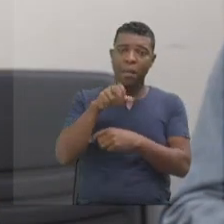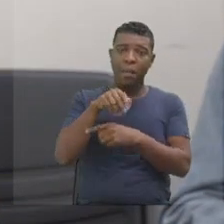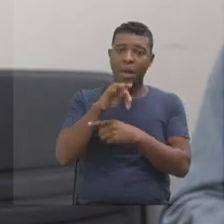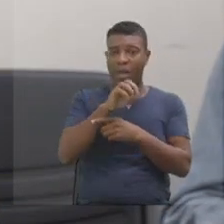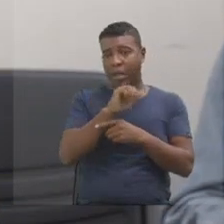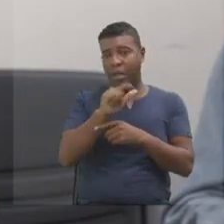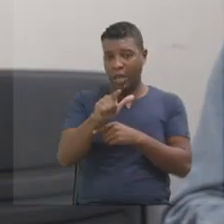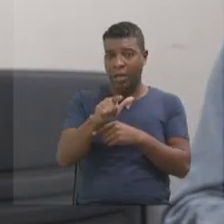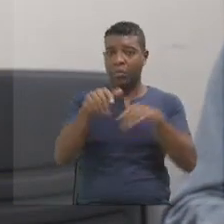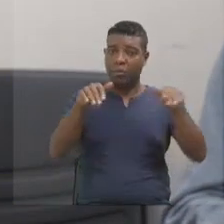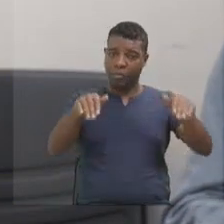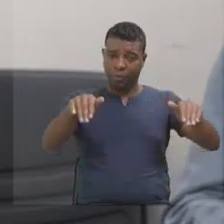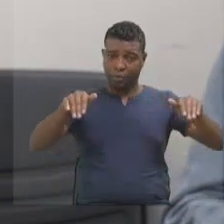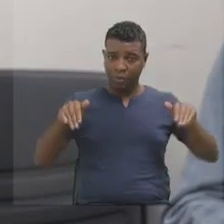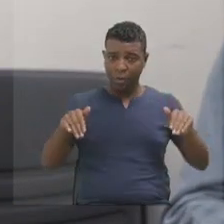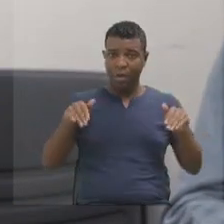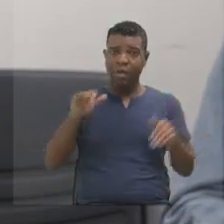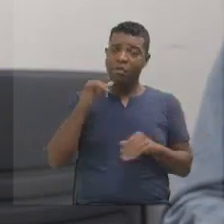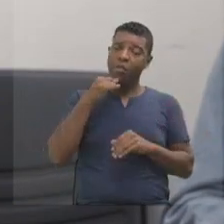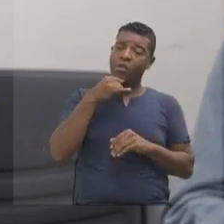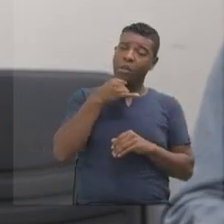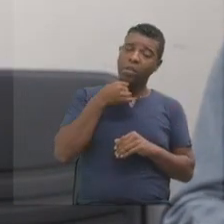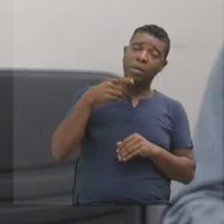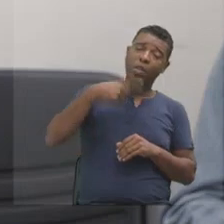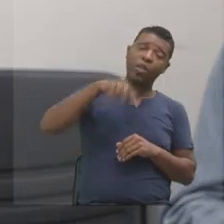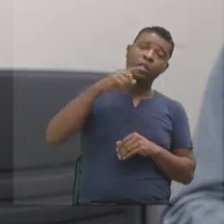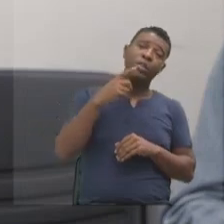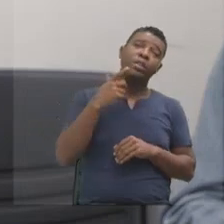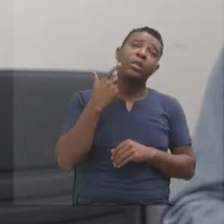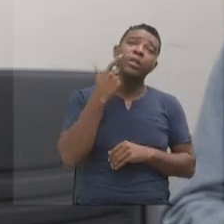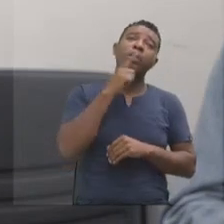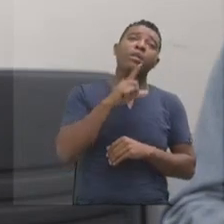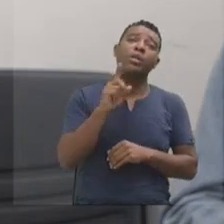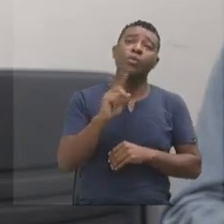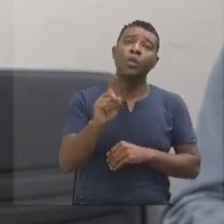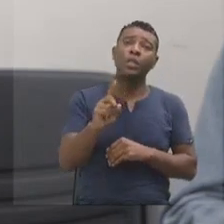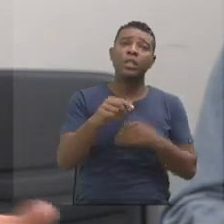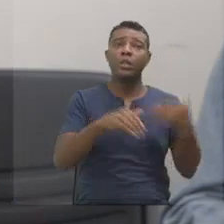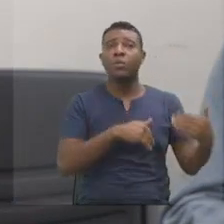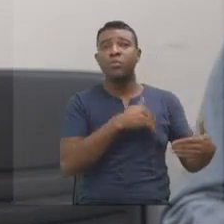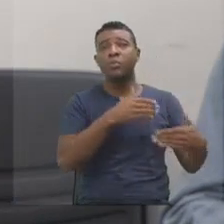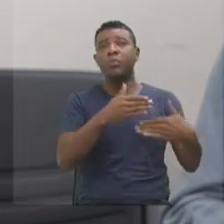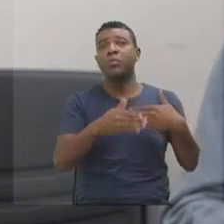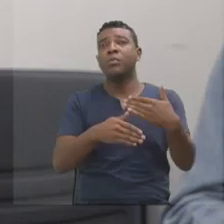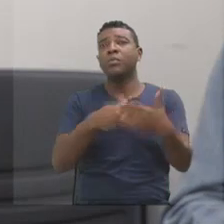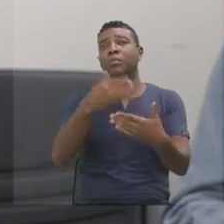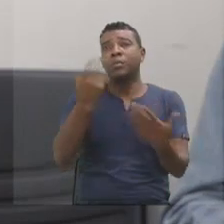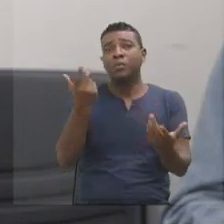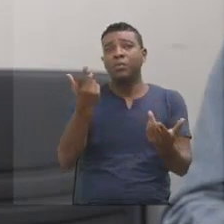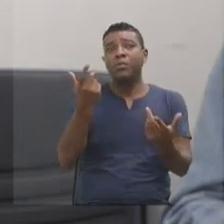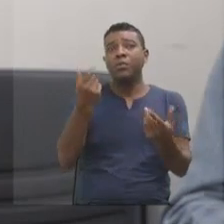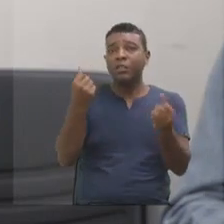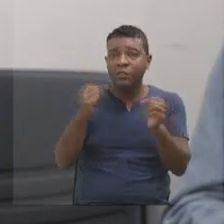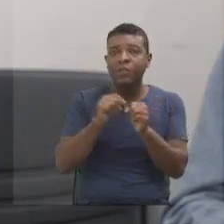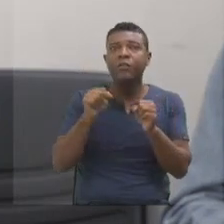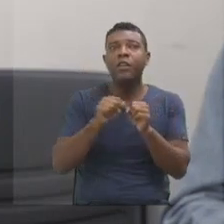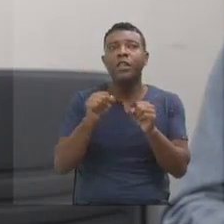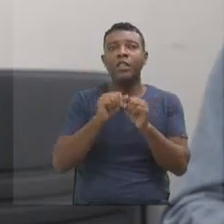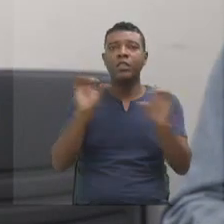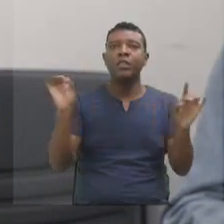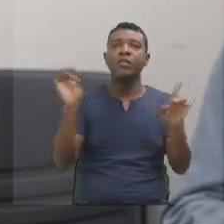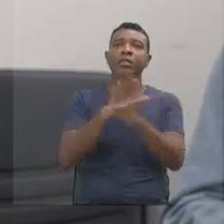infelizmente não podemos é ter tido êxito não tivemos êxito desse Hospital